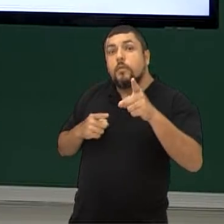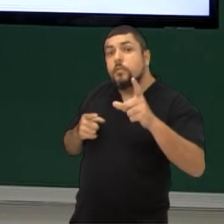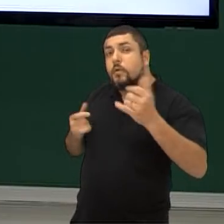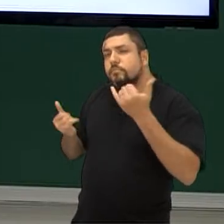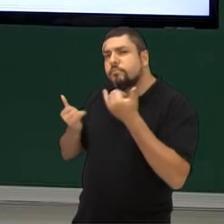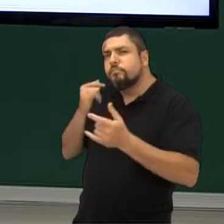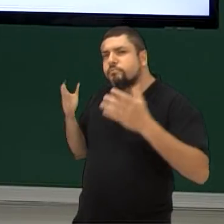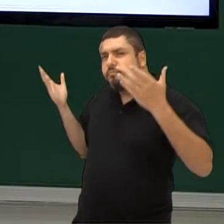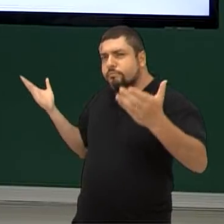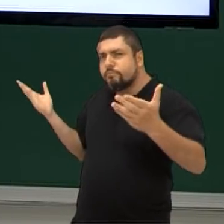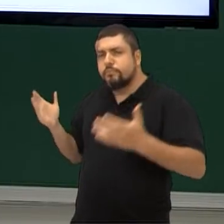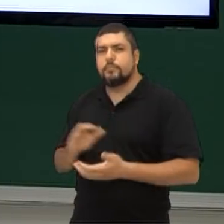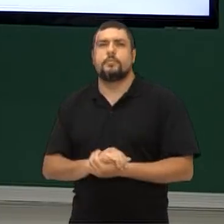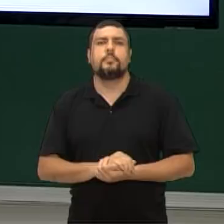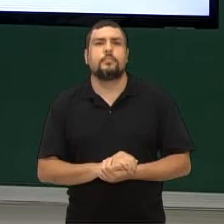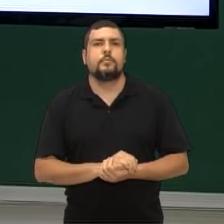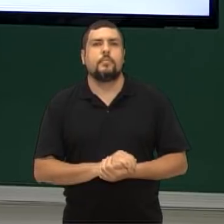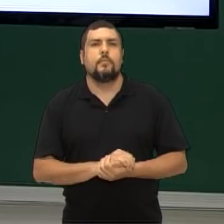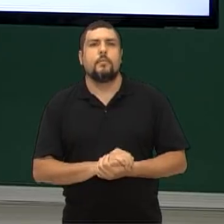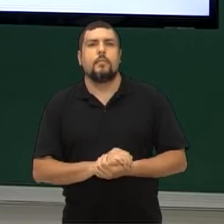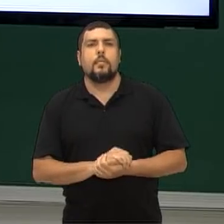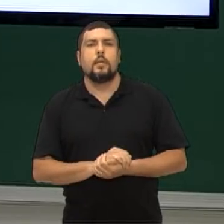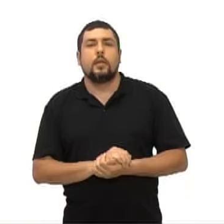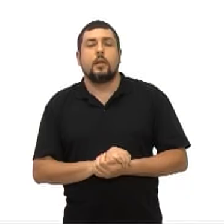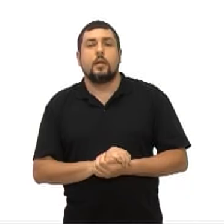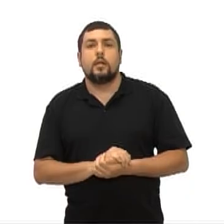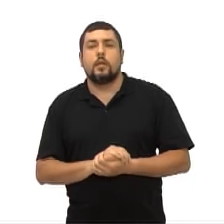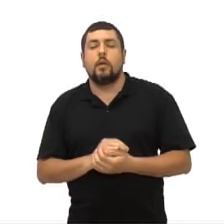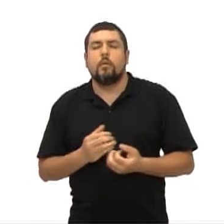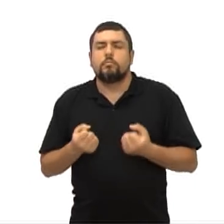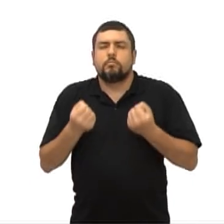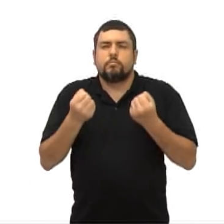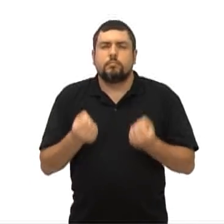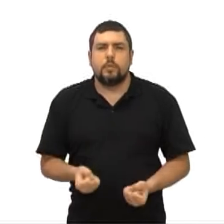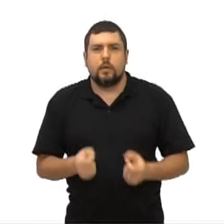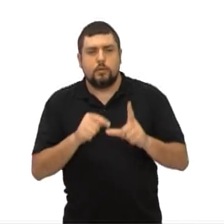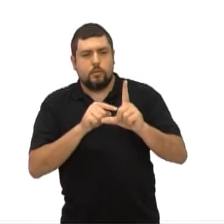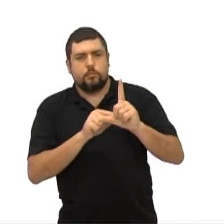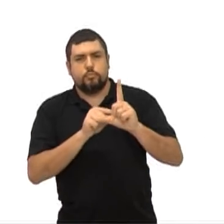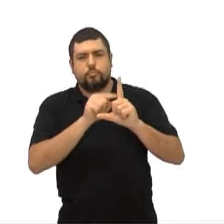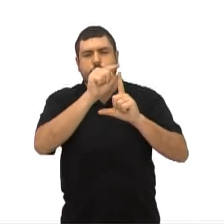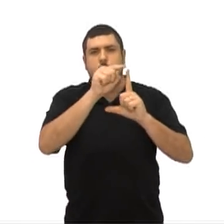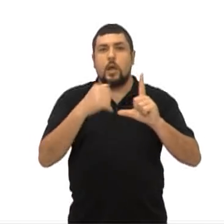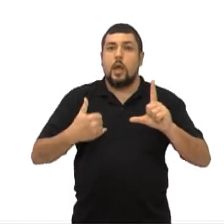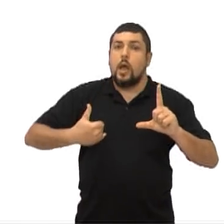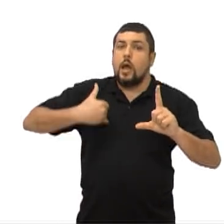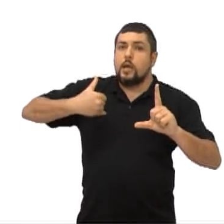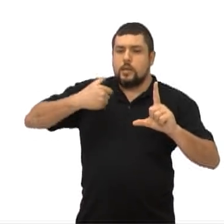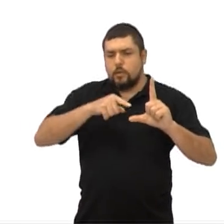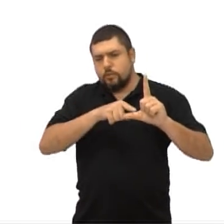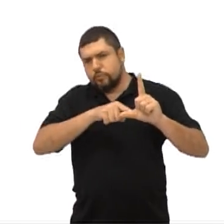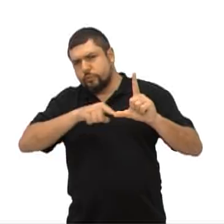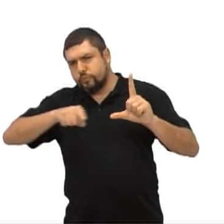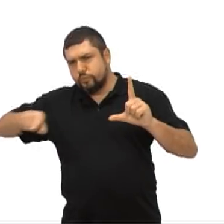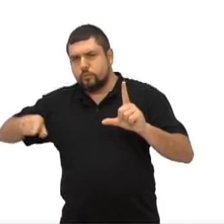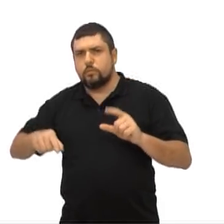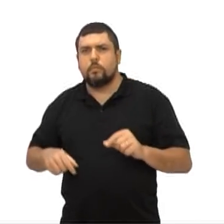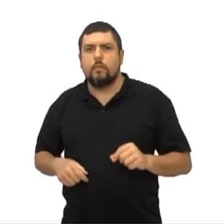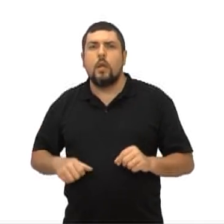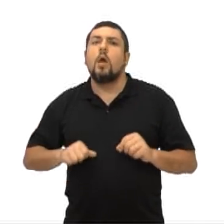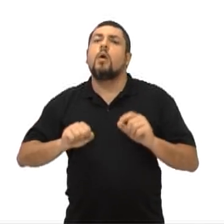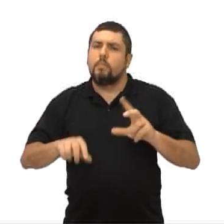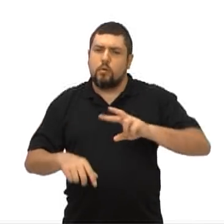Eu plotei o peso no eixo vertical e a idade no eixo horizontal. Vocês podem ter feito, pode ser que você